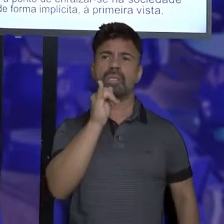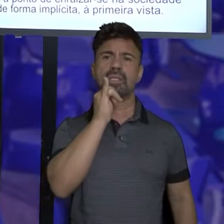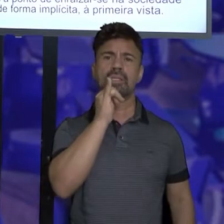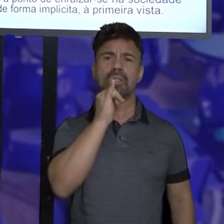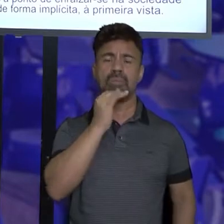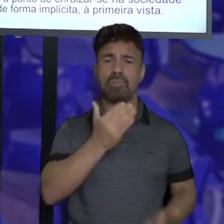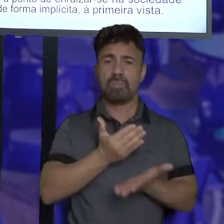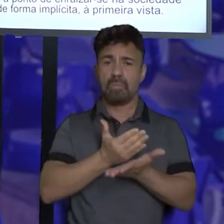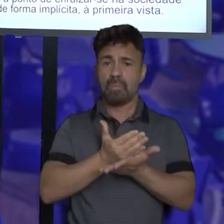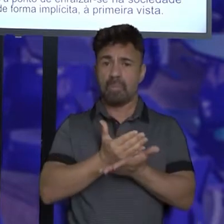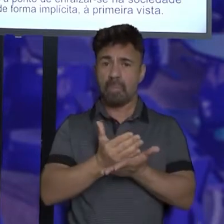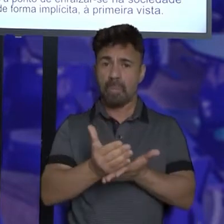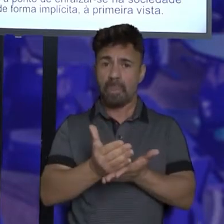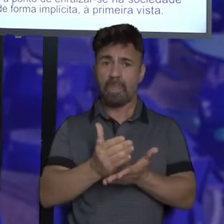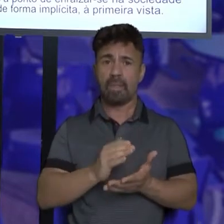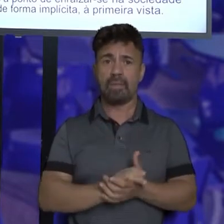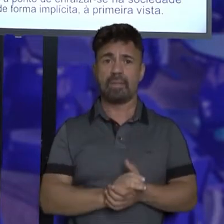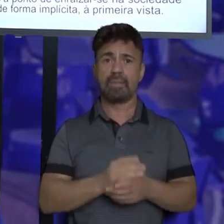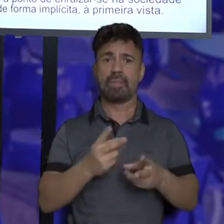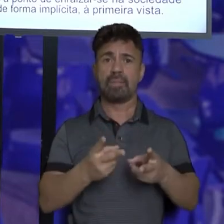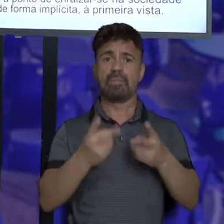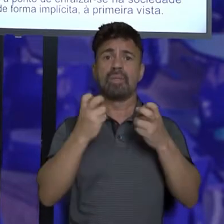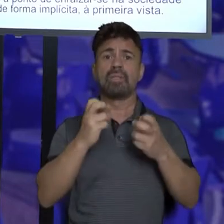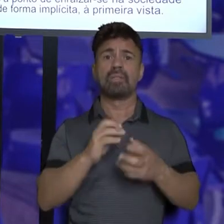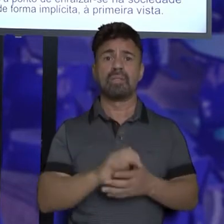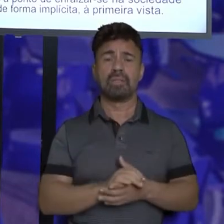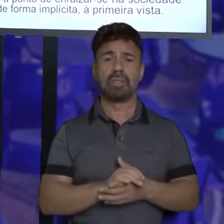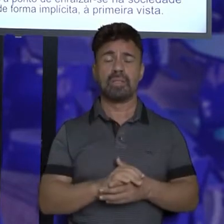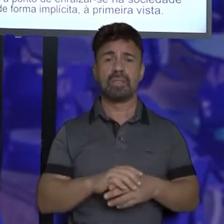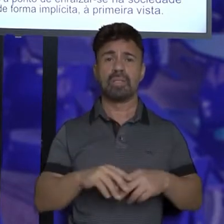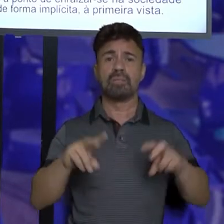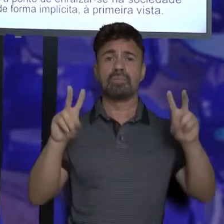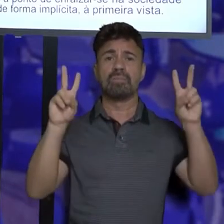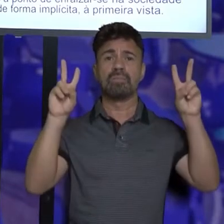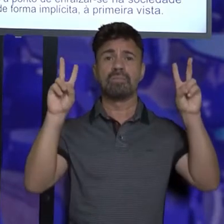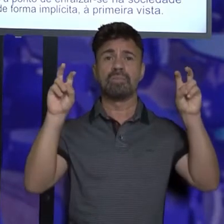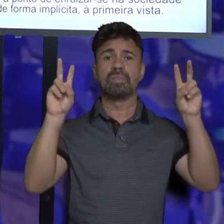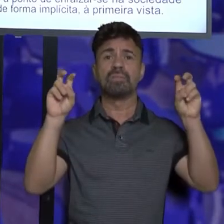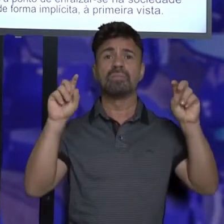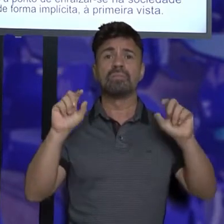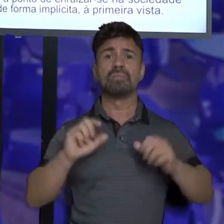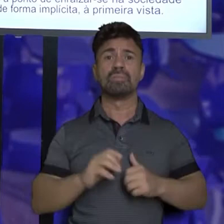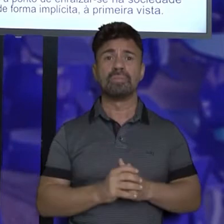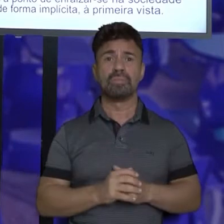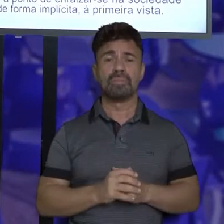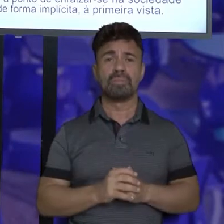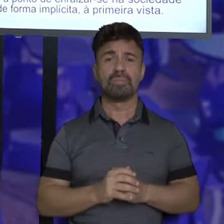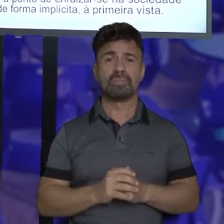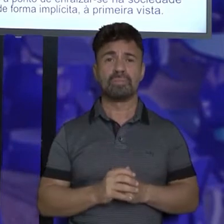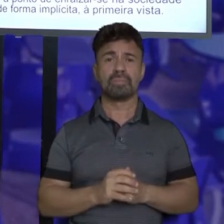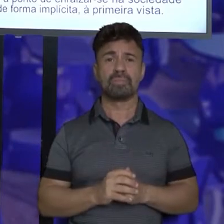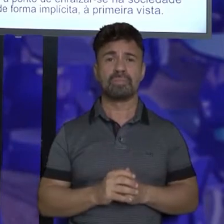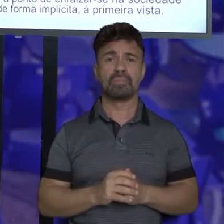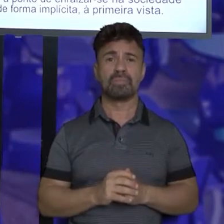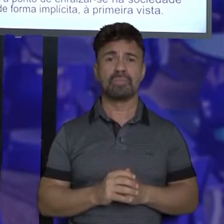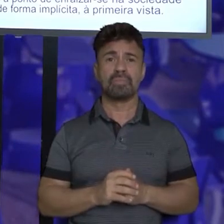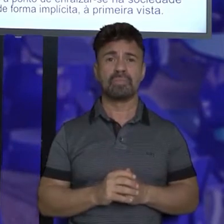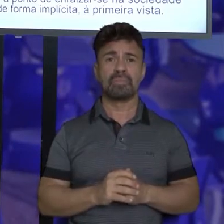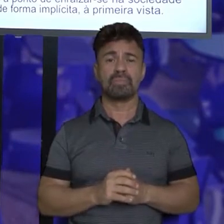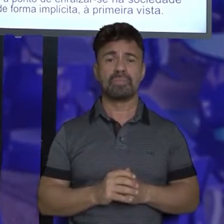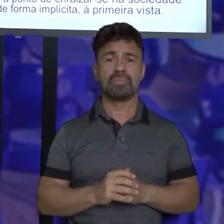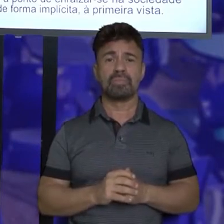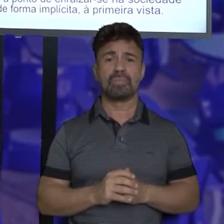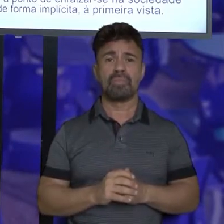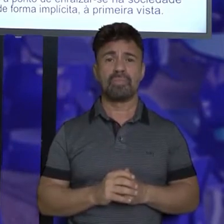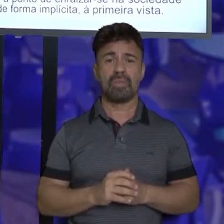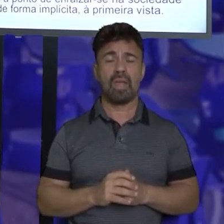aqui na introdução, percebemos que o tema, o assunto que está se tratando, esse texto aqui,